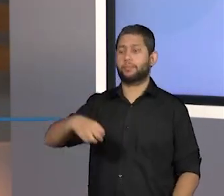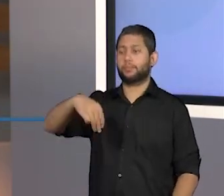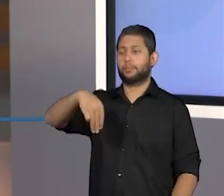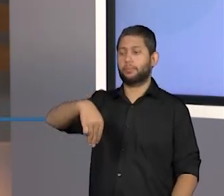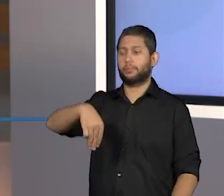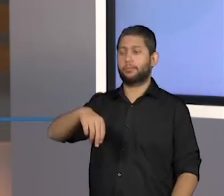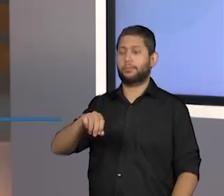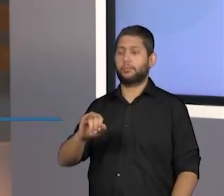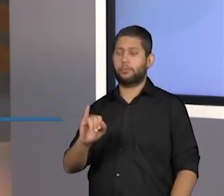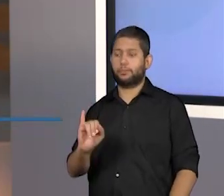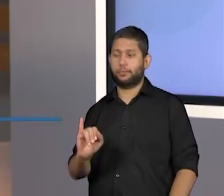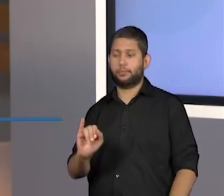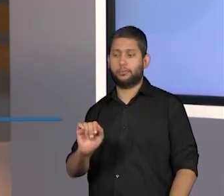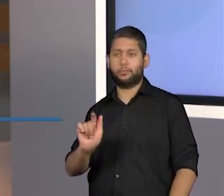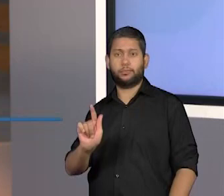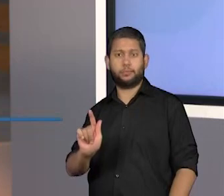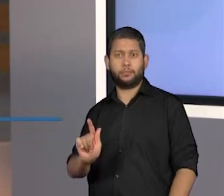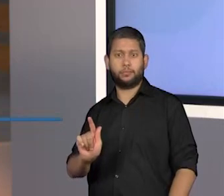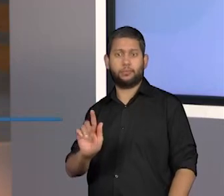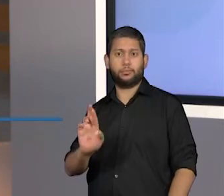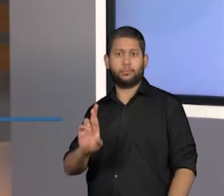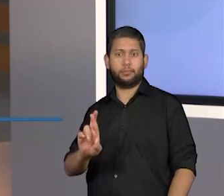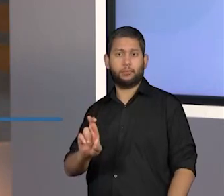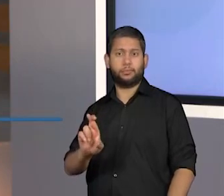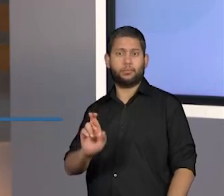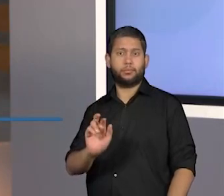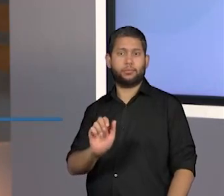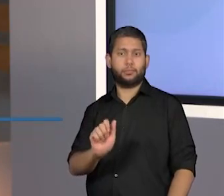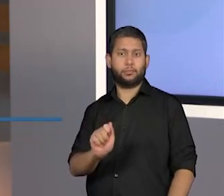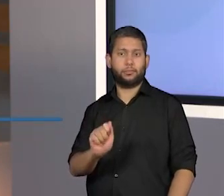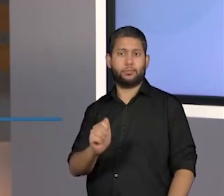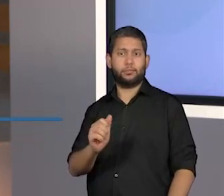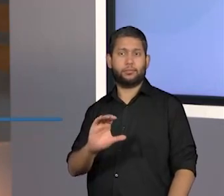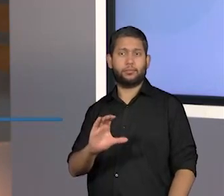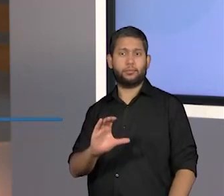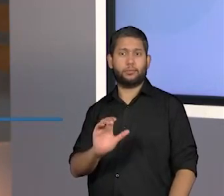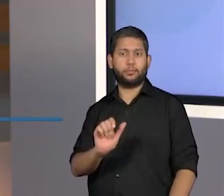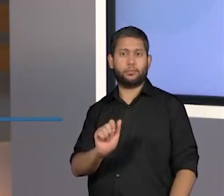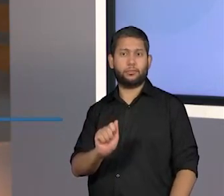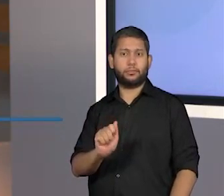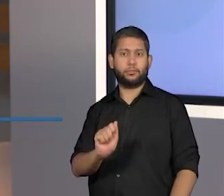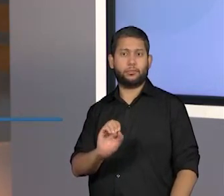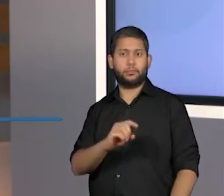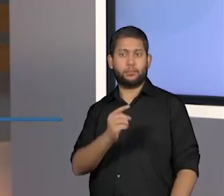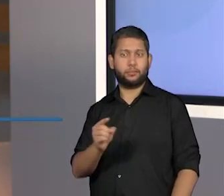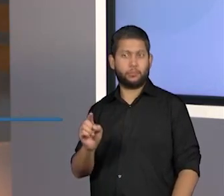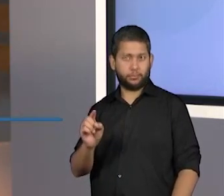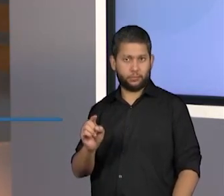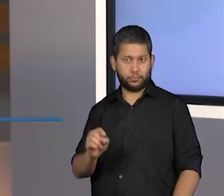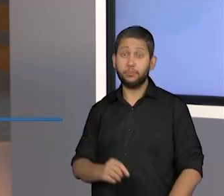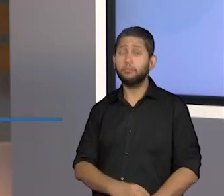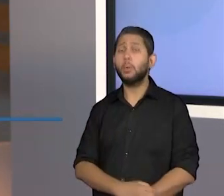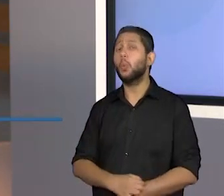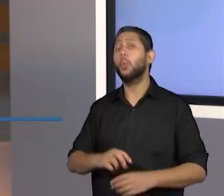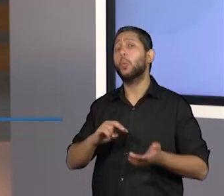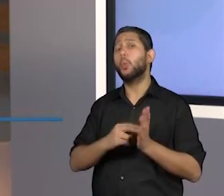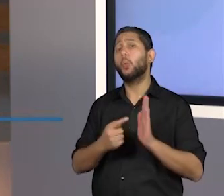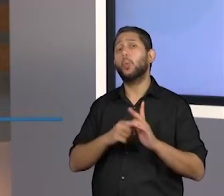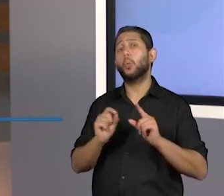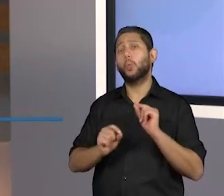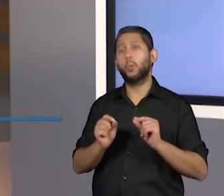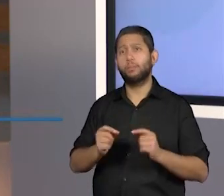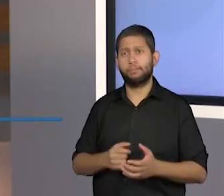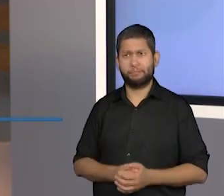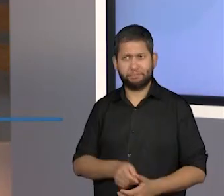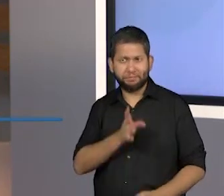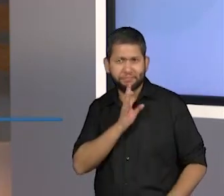Migração. Se sim, pensa aí o que você já ouviu sobre essa palavra. Se não, acompanhe